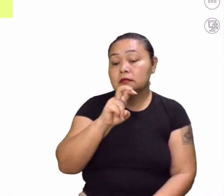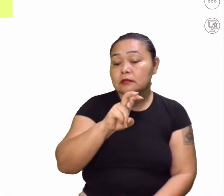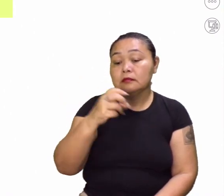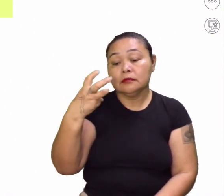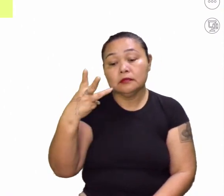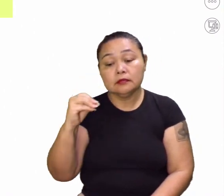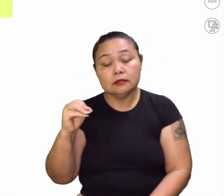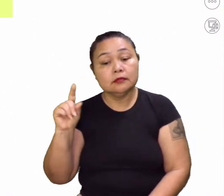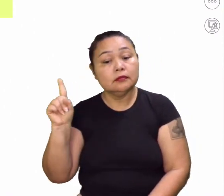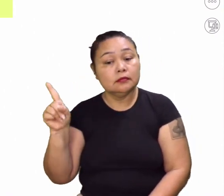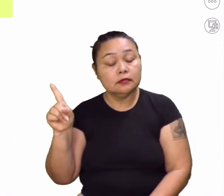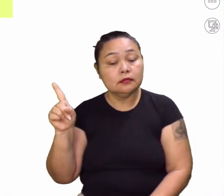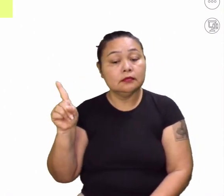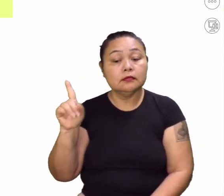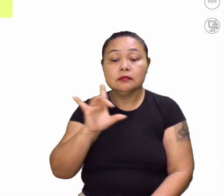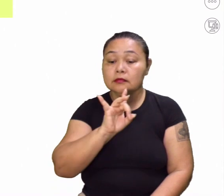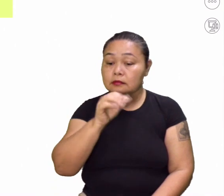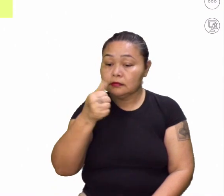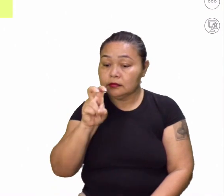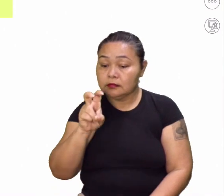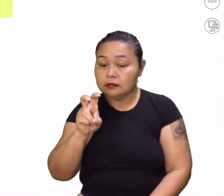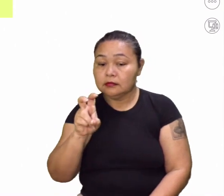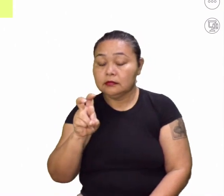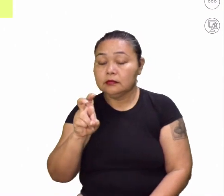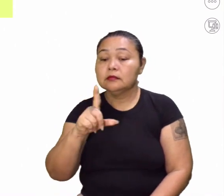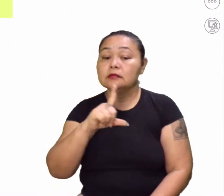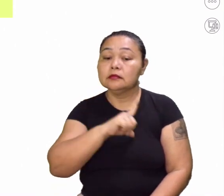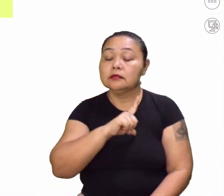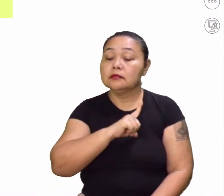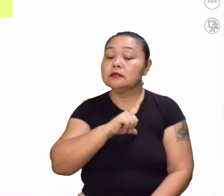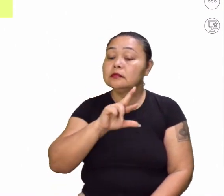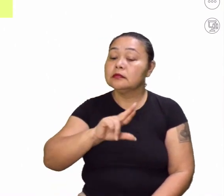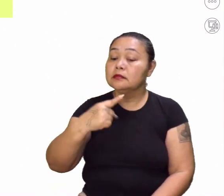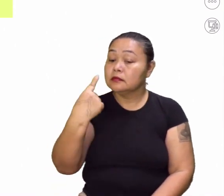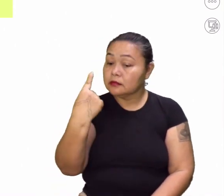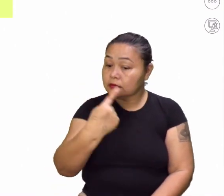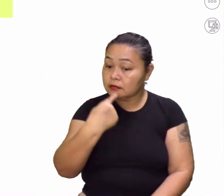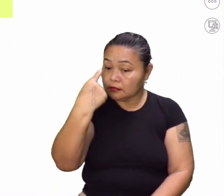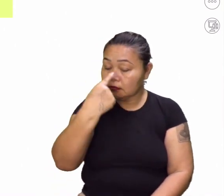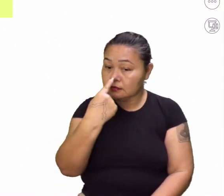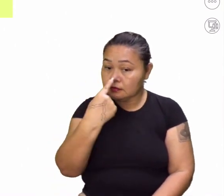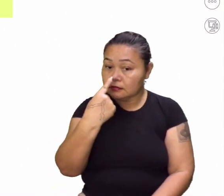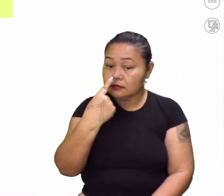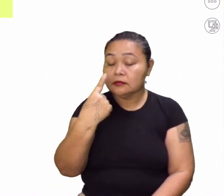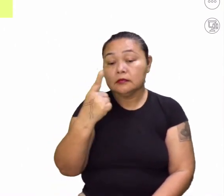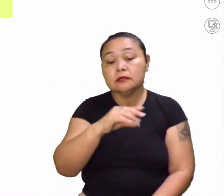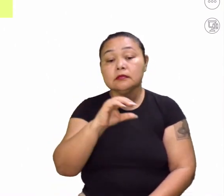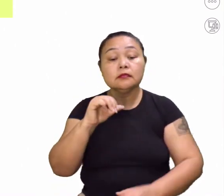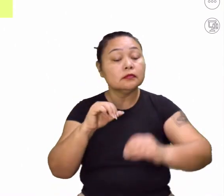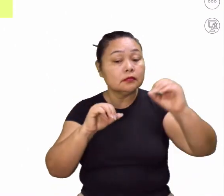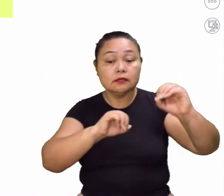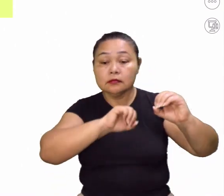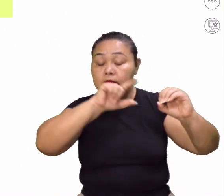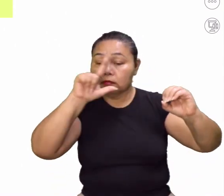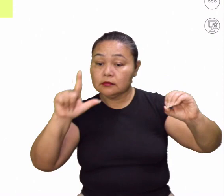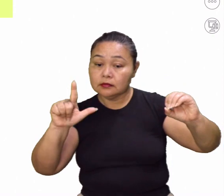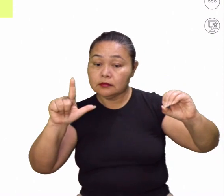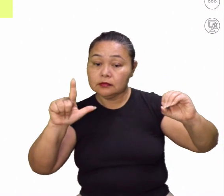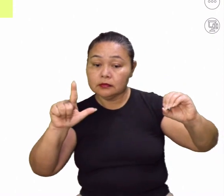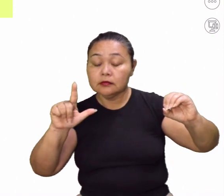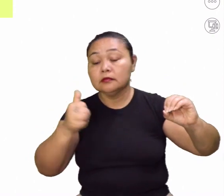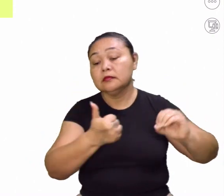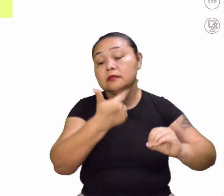indo para 30. Então, a cada 15 graus, eu tenho uma diferença de 1 hora. Se eu estou a oeste, estou indo para leste, se aqui